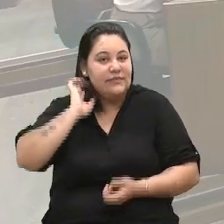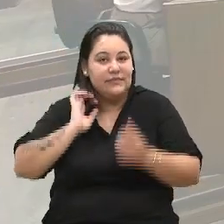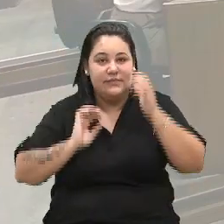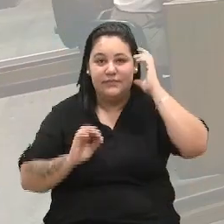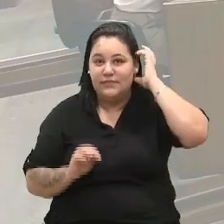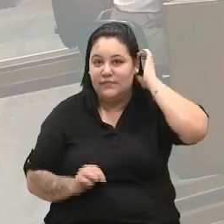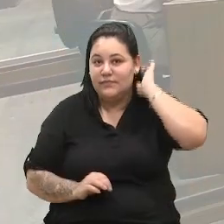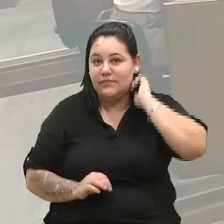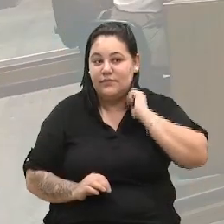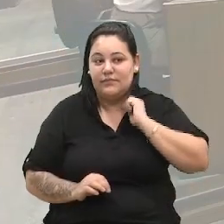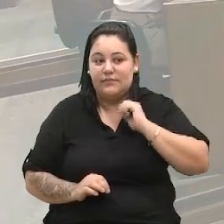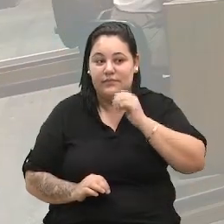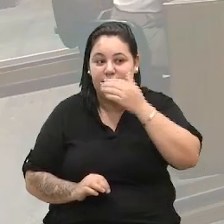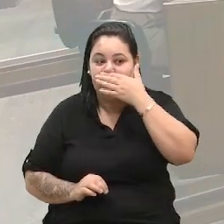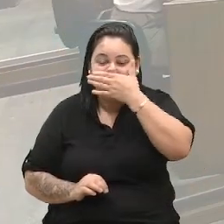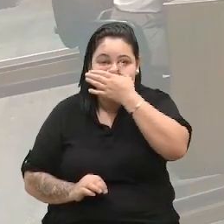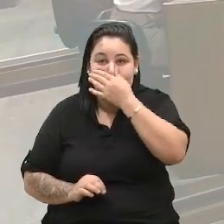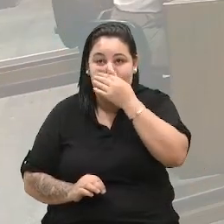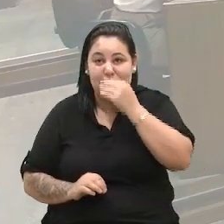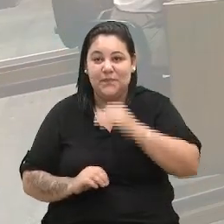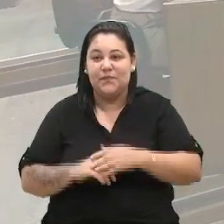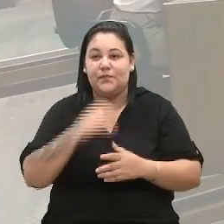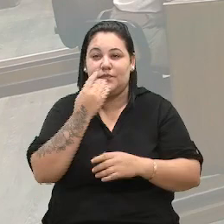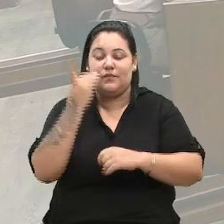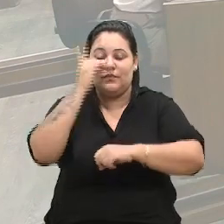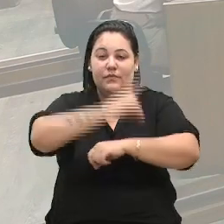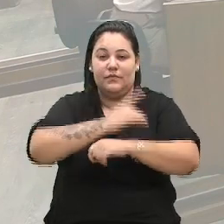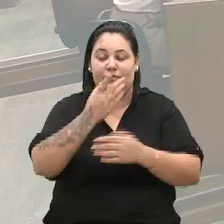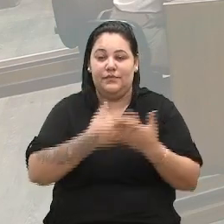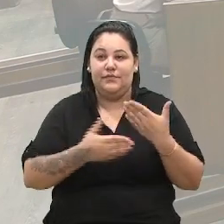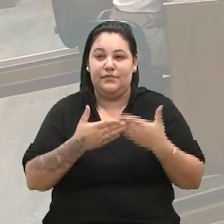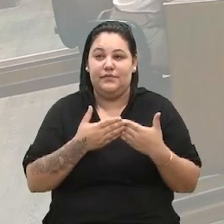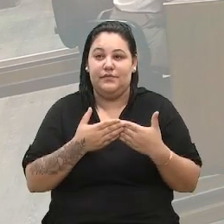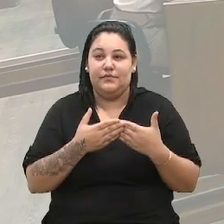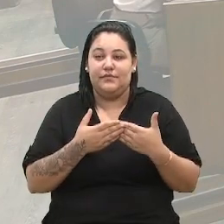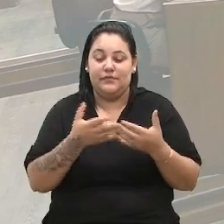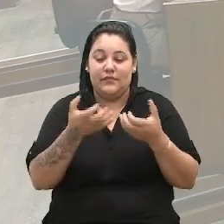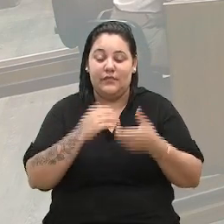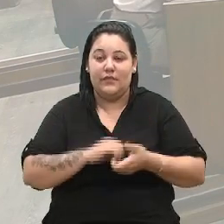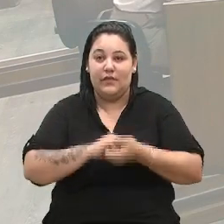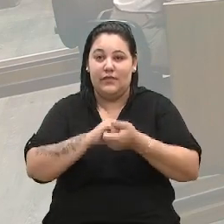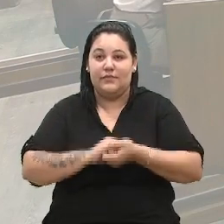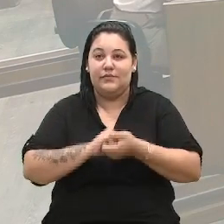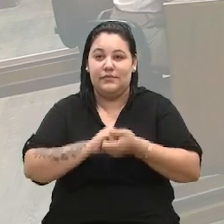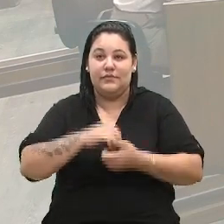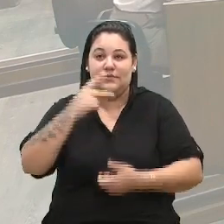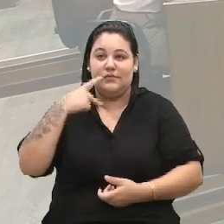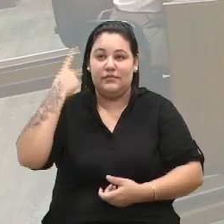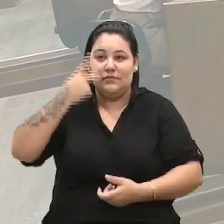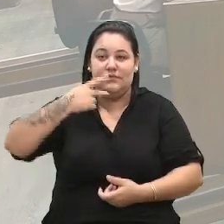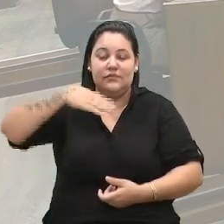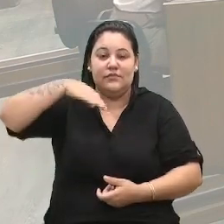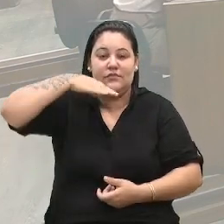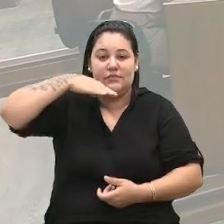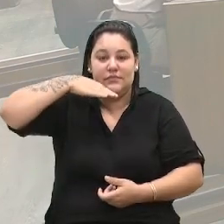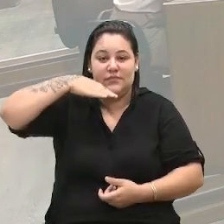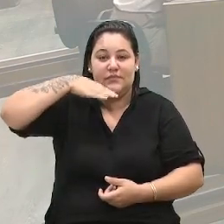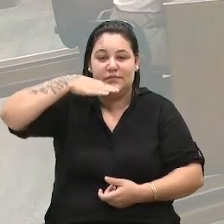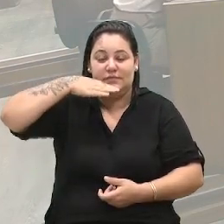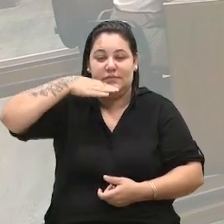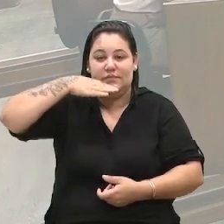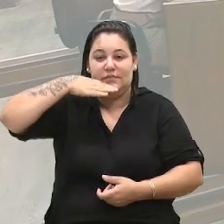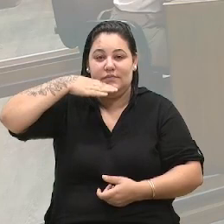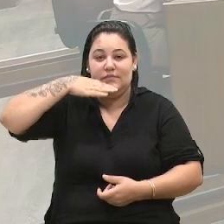Bom dia a todos e a todas. Quero saudar aqui o vereador Bortola